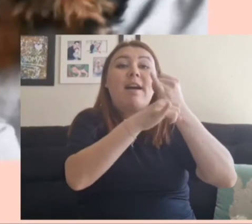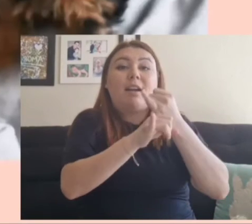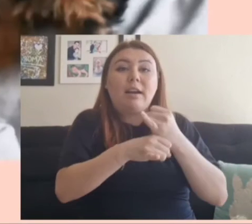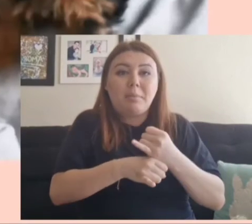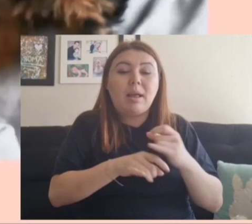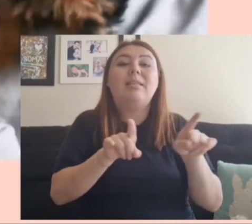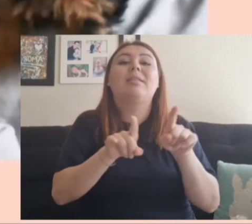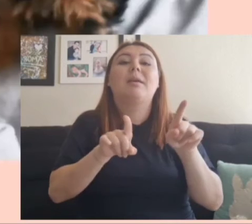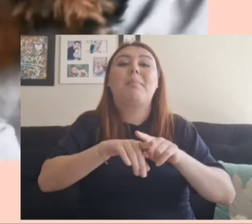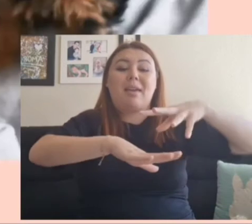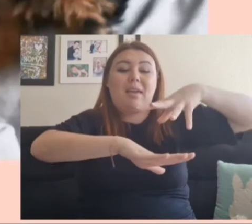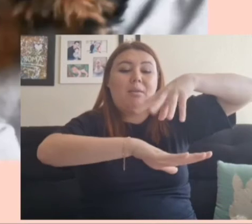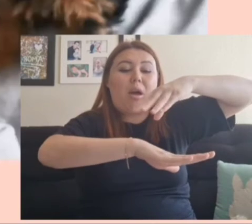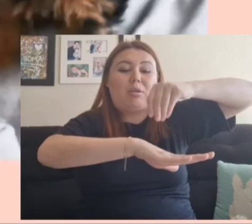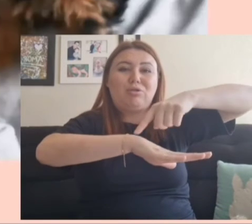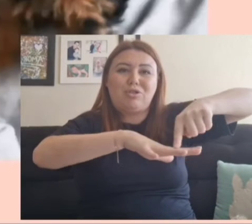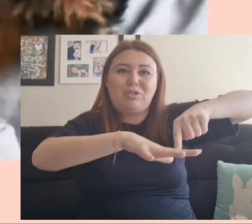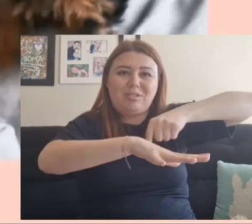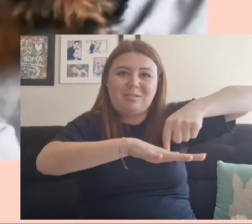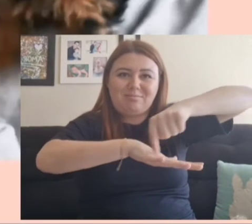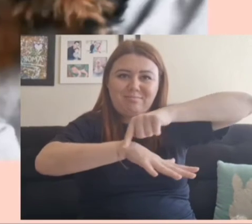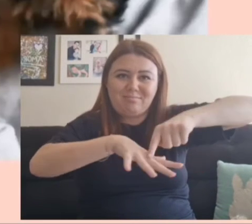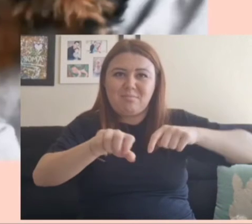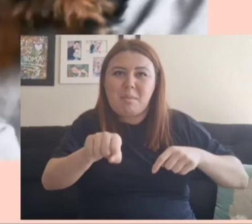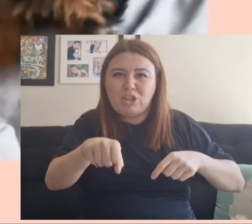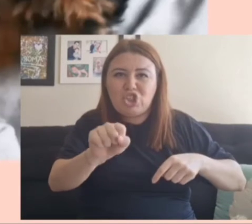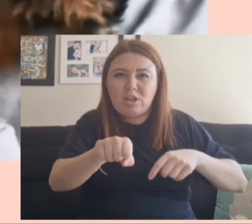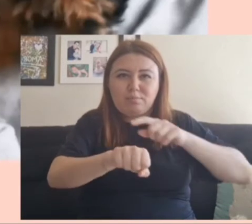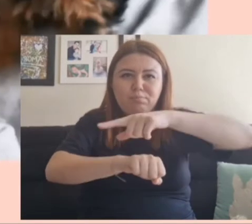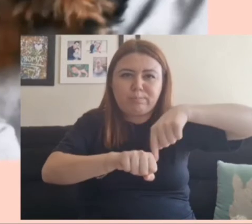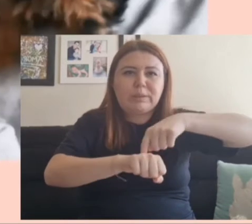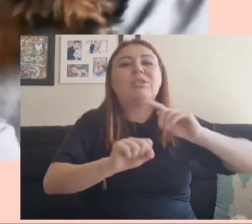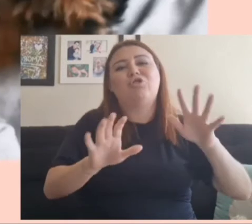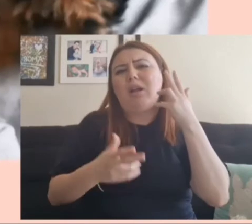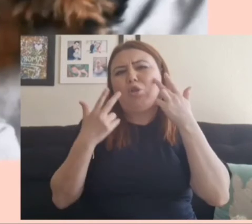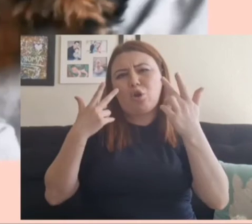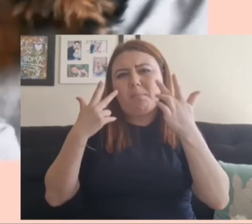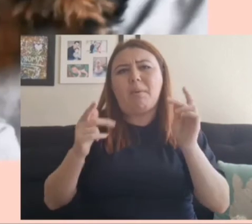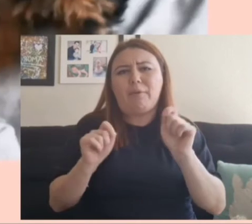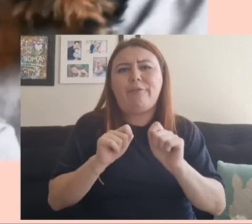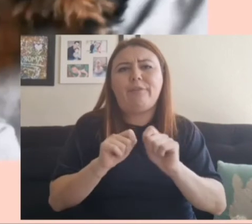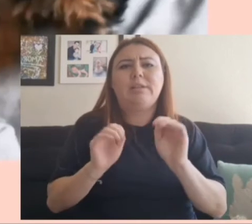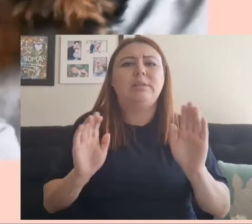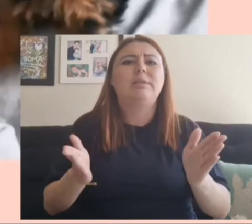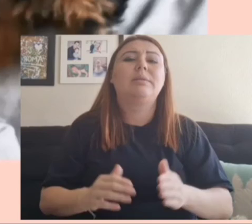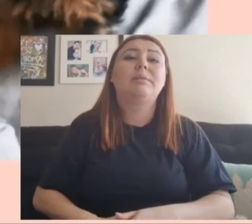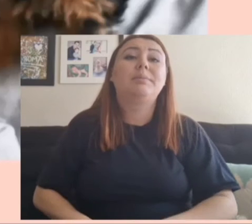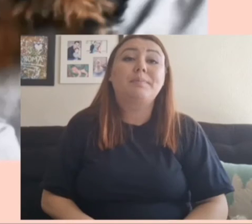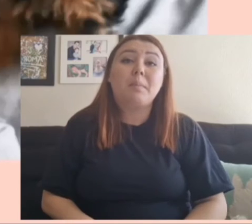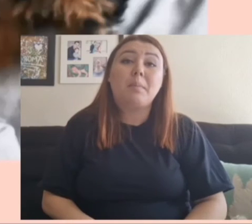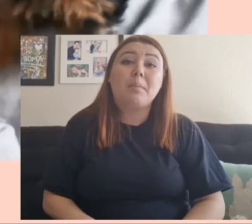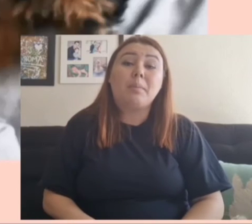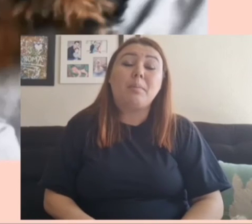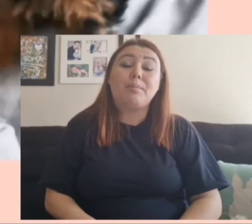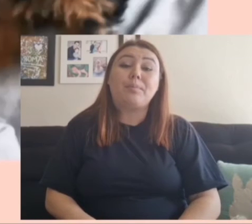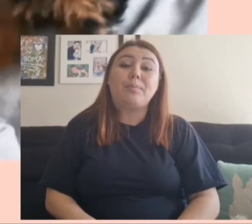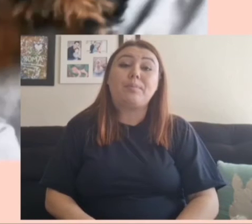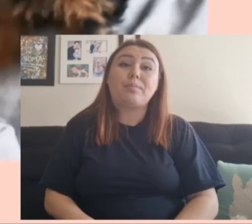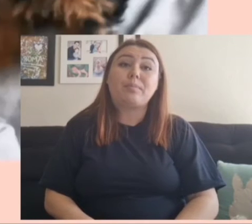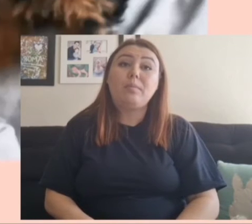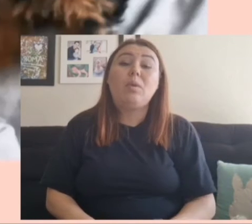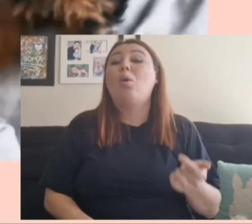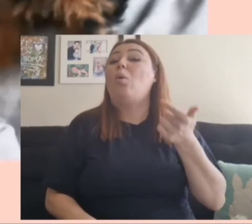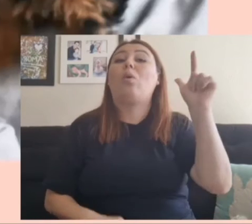Outra questão importante que eles ressaltaram é que a avaliação radiográfica dos centros de ossificação é sim uma técnica válida, porém a metodologia teria